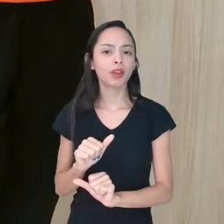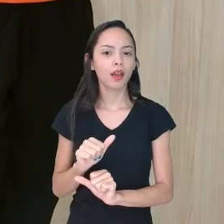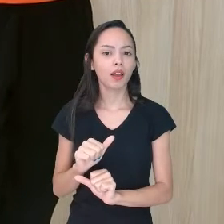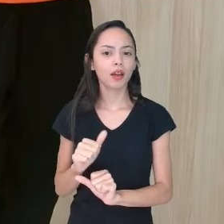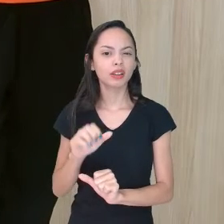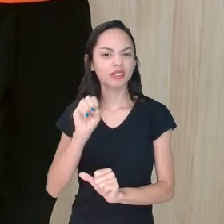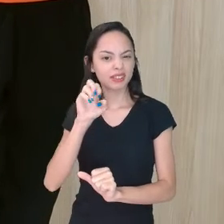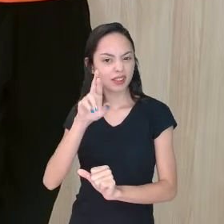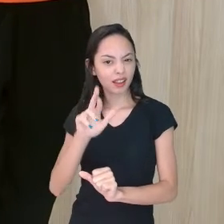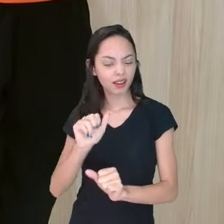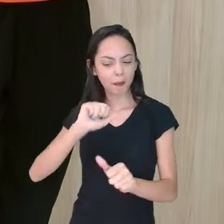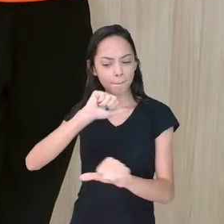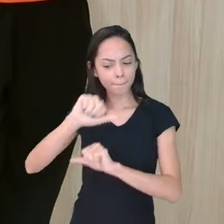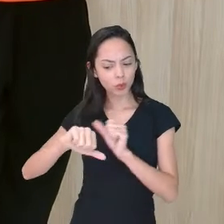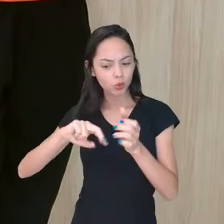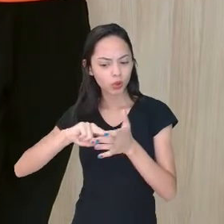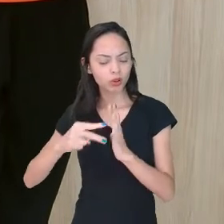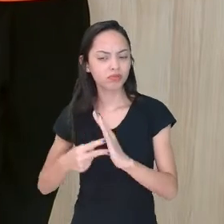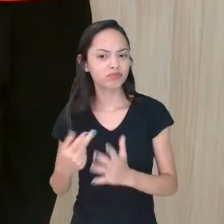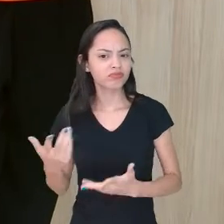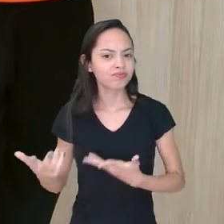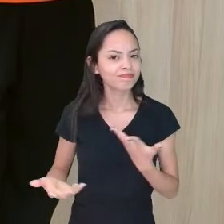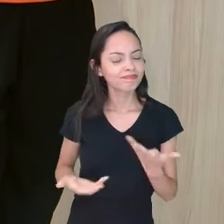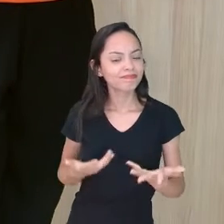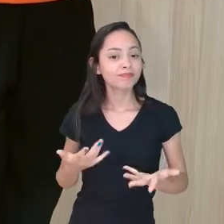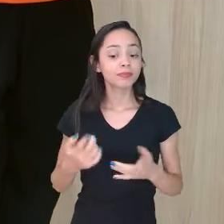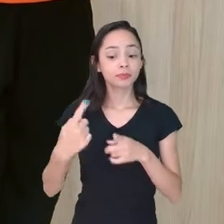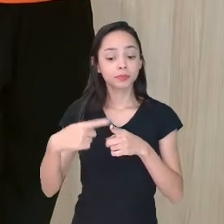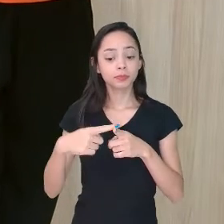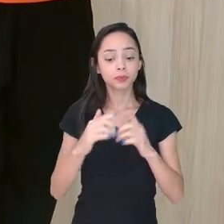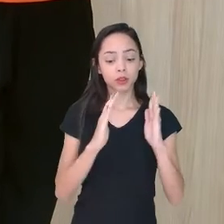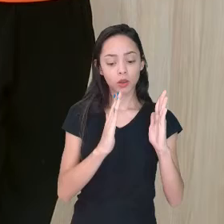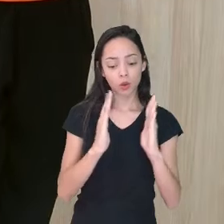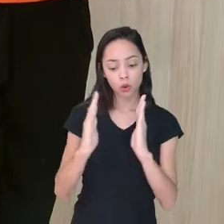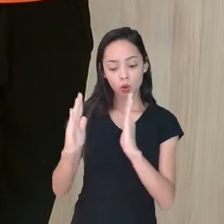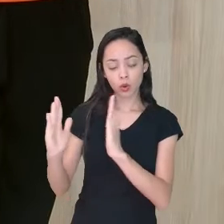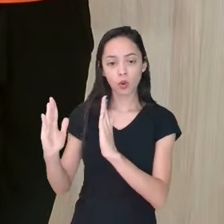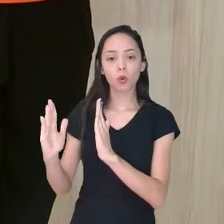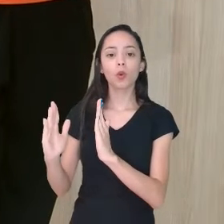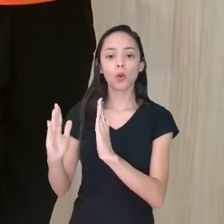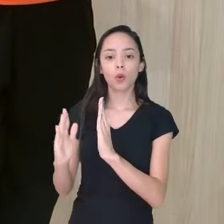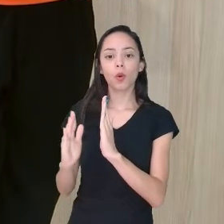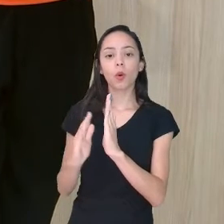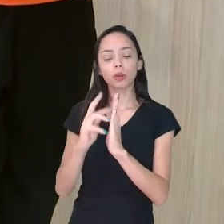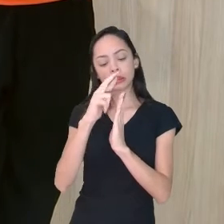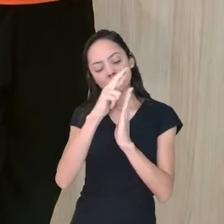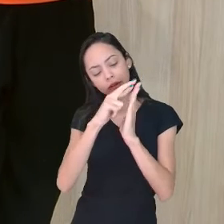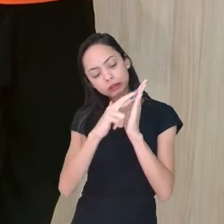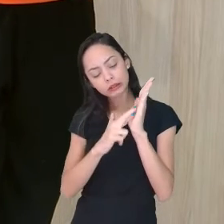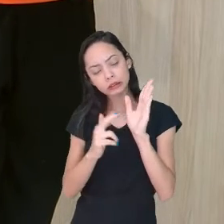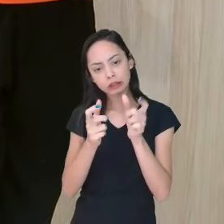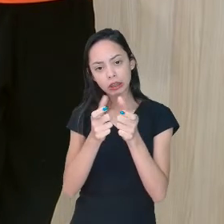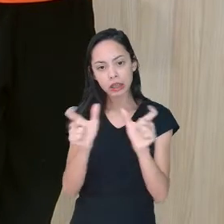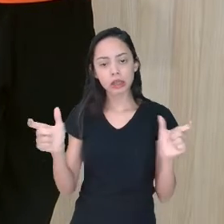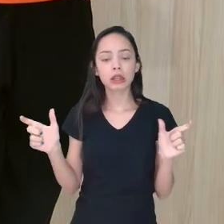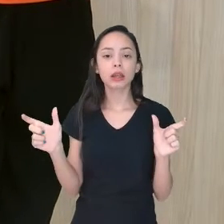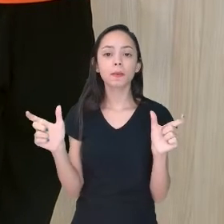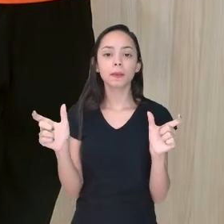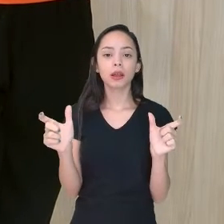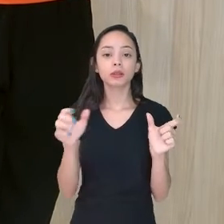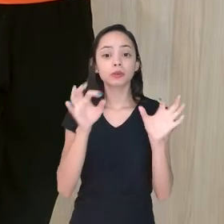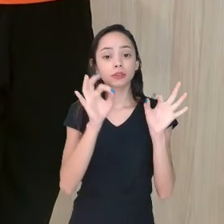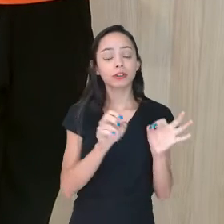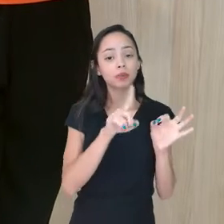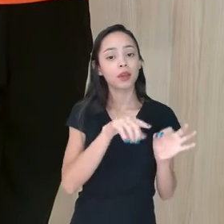sentido? Porque geralmente a ordem regular, né, tradicional da gramática, seria